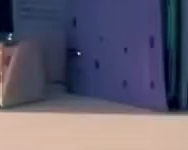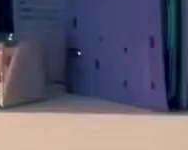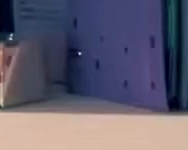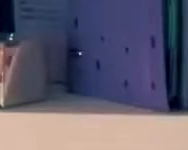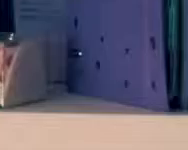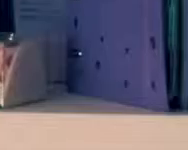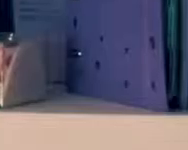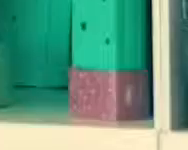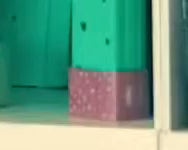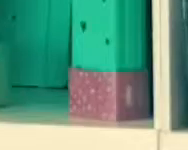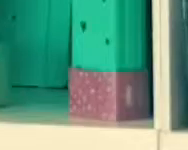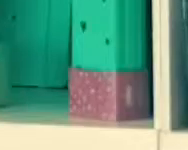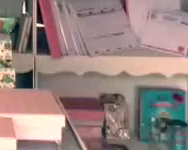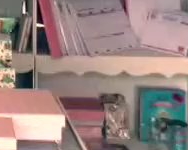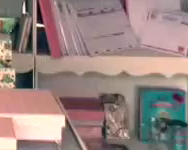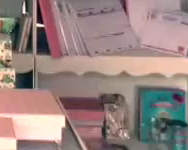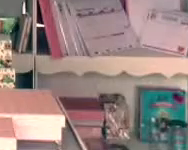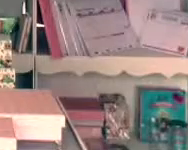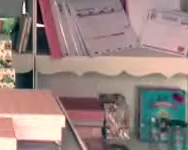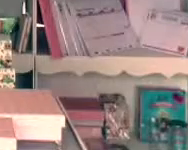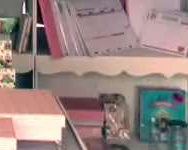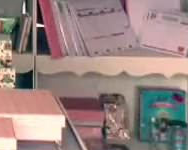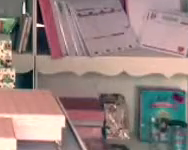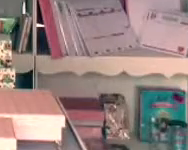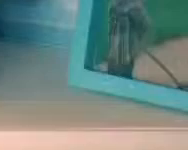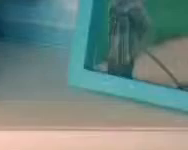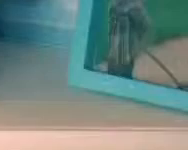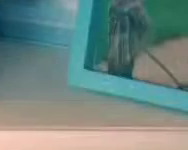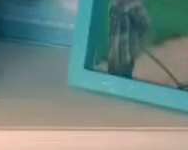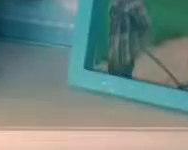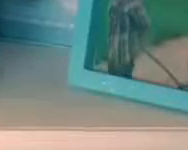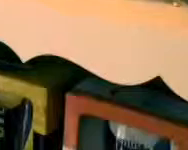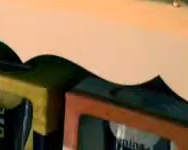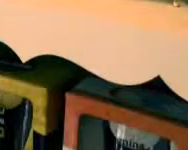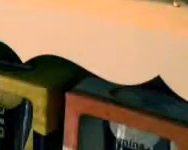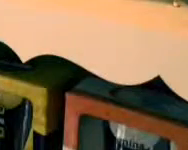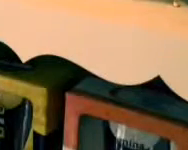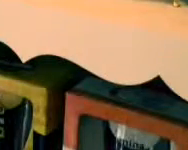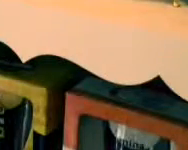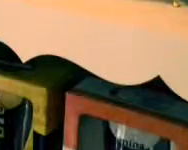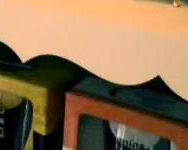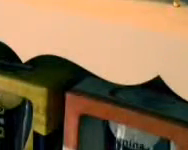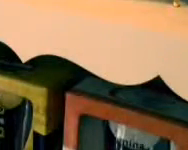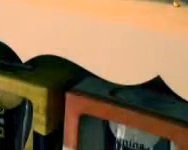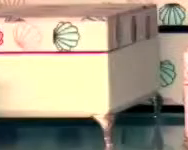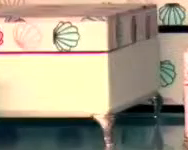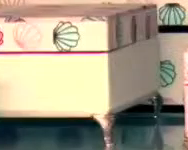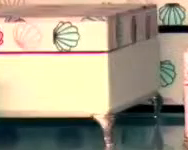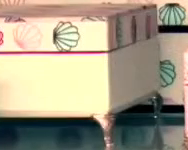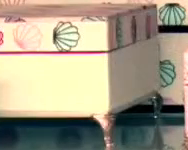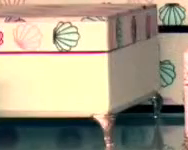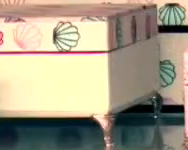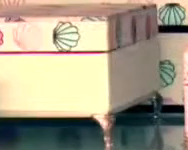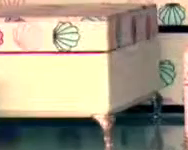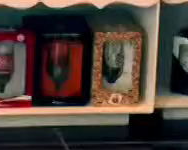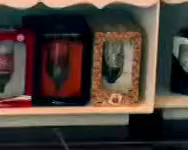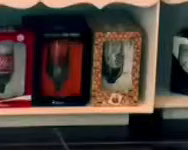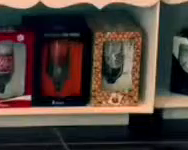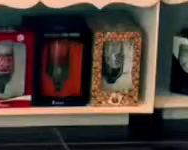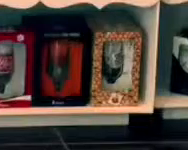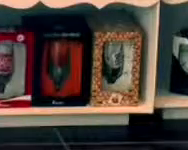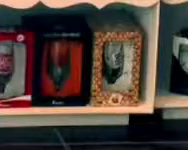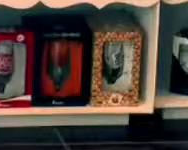de joias, agendas, cadernos e livros personalizados. Produzimos embalagens de presente. Temos também caixas